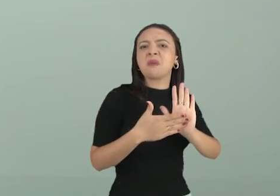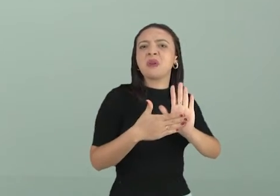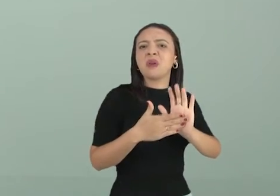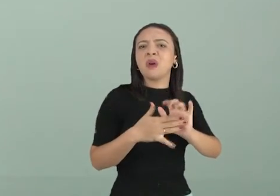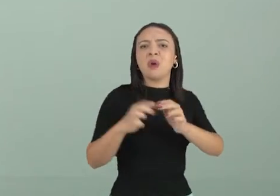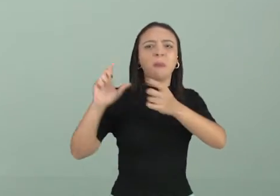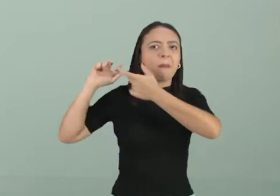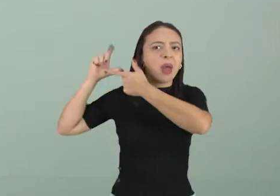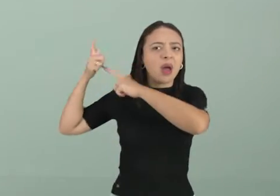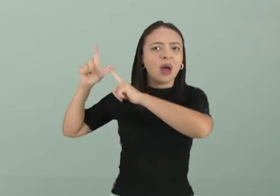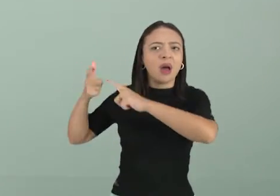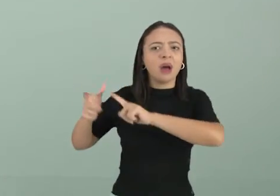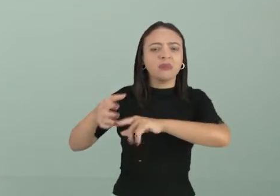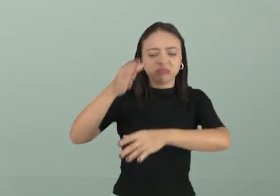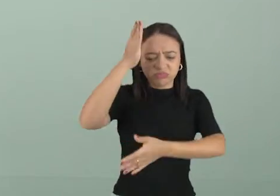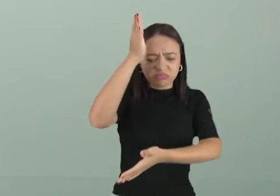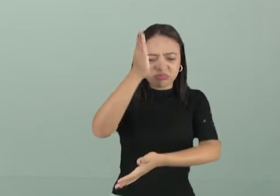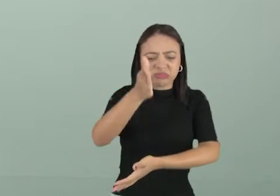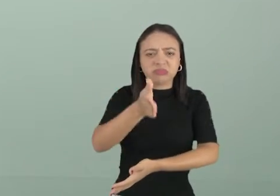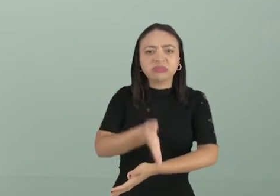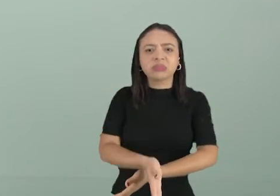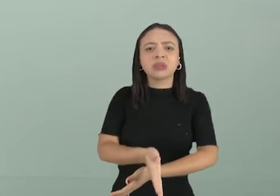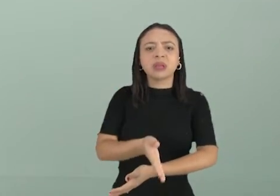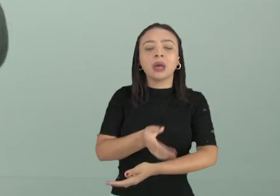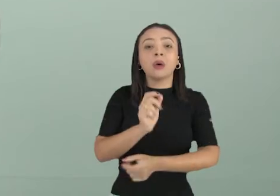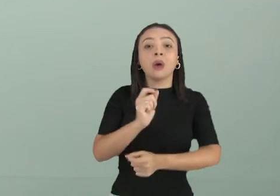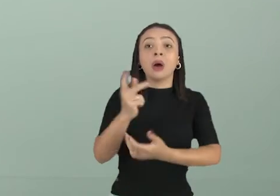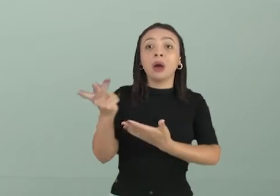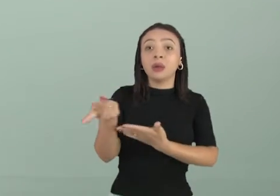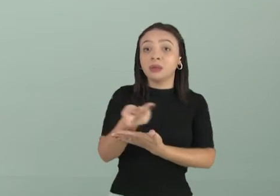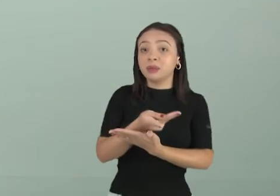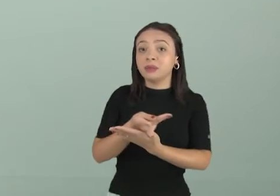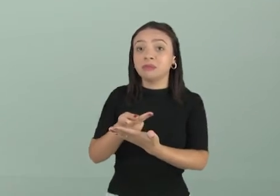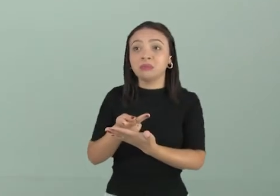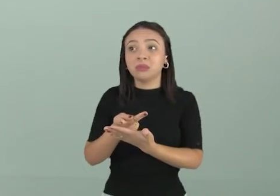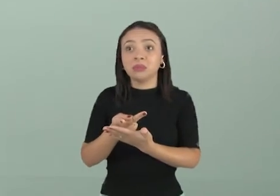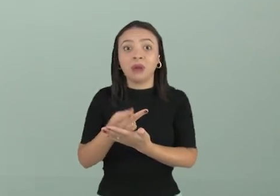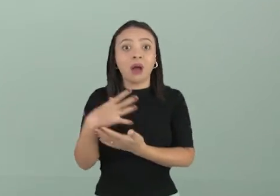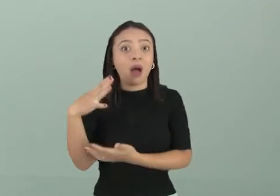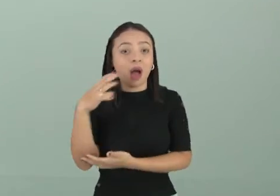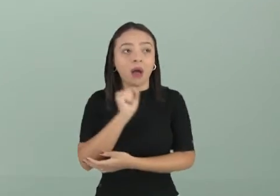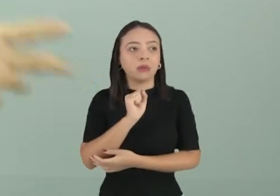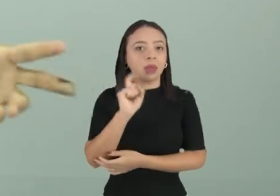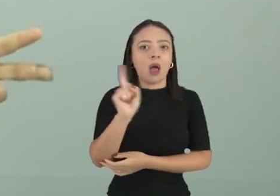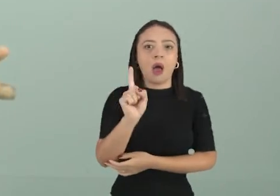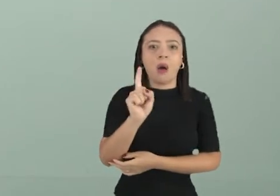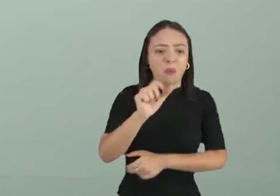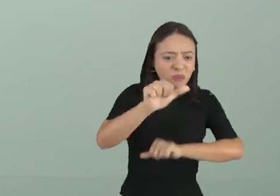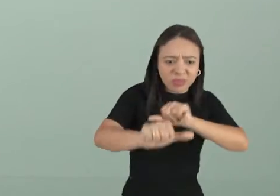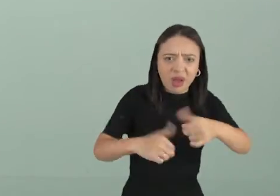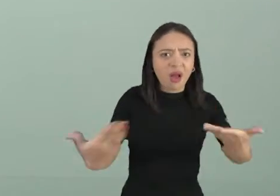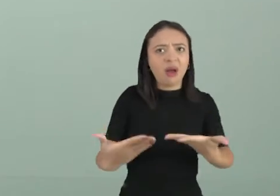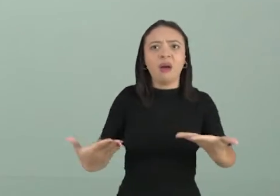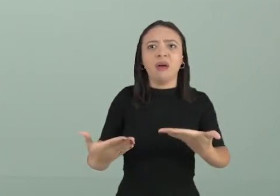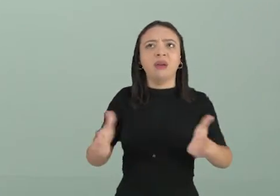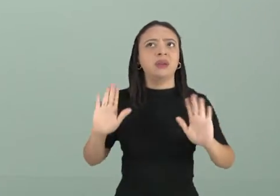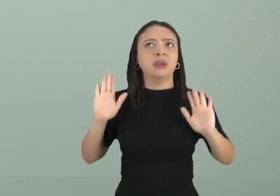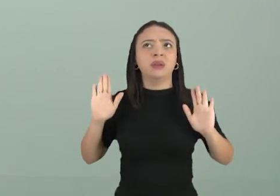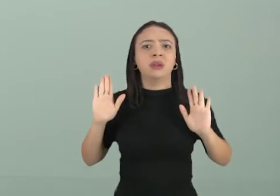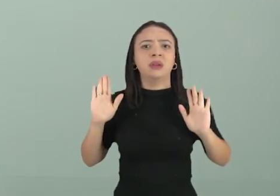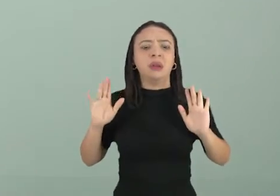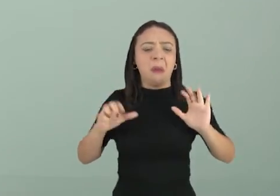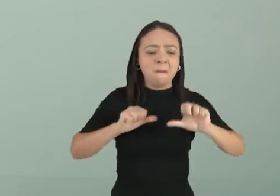Pelo tradicionalismo, os artistas, de repente, chegarem, não, vamos mudar tudo.